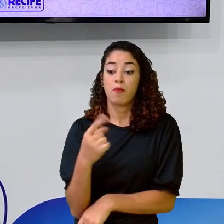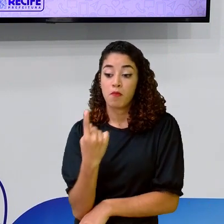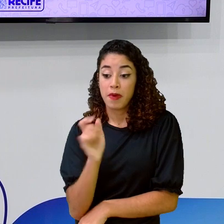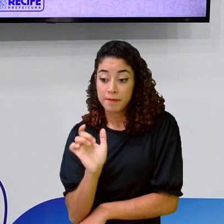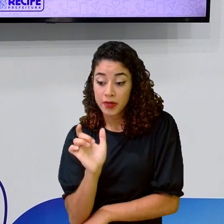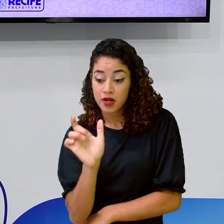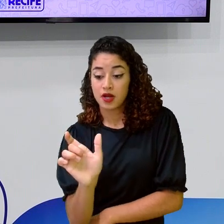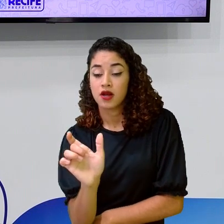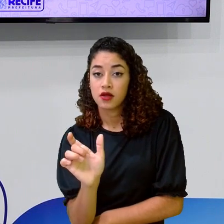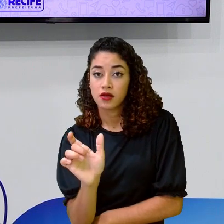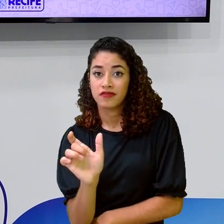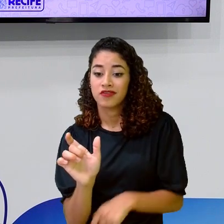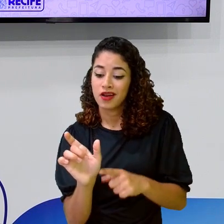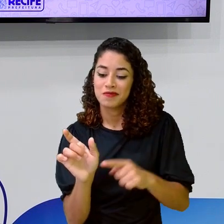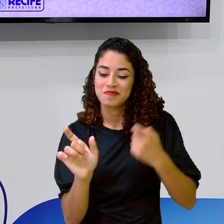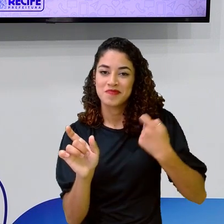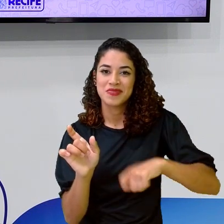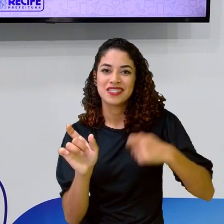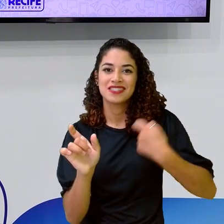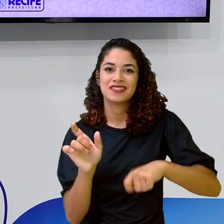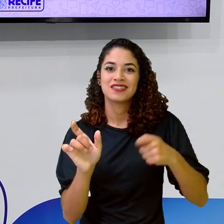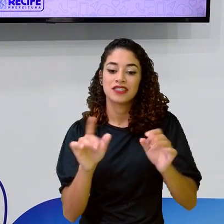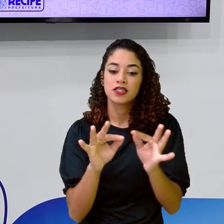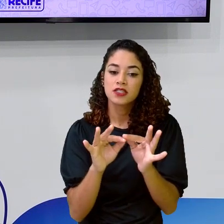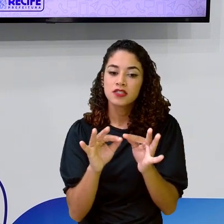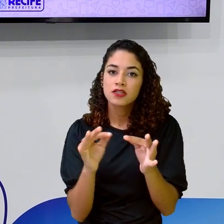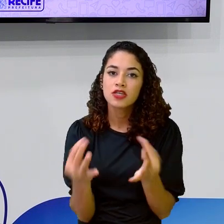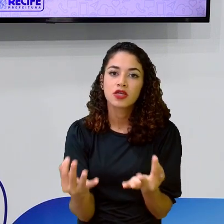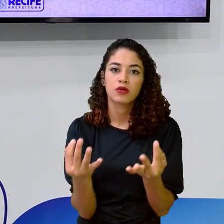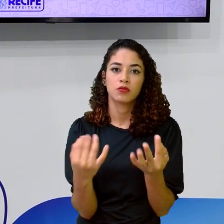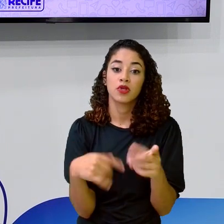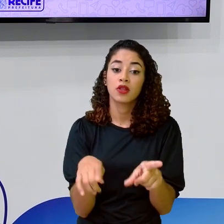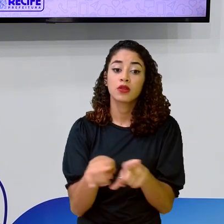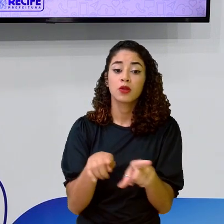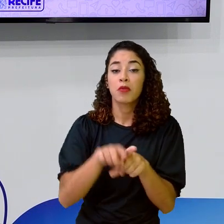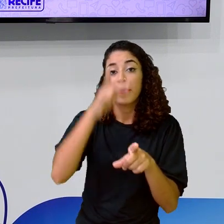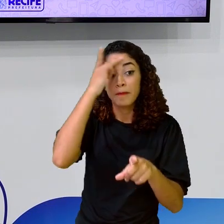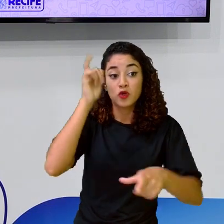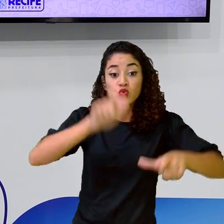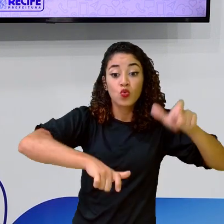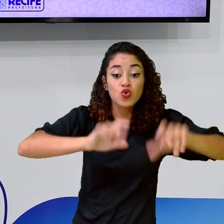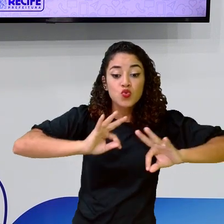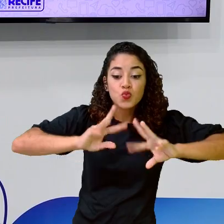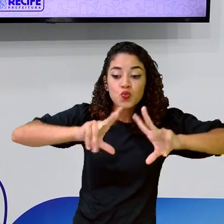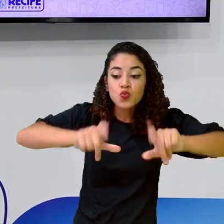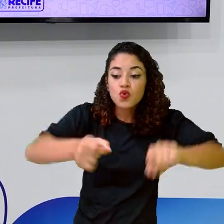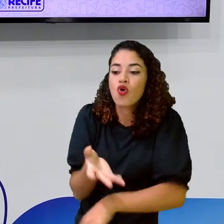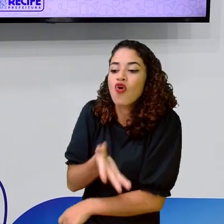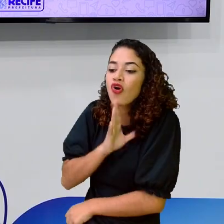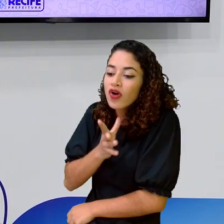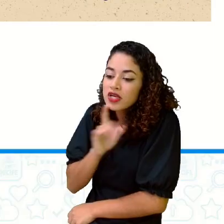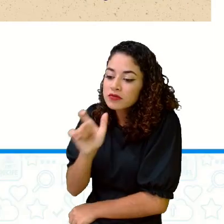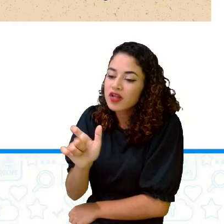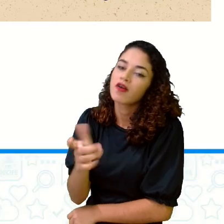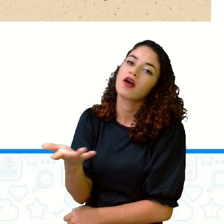colocada, que seja, de uma forma, em que, faça parte, do cotidiano, em que as pessoas, interpretem,